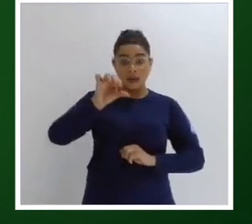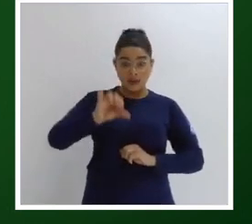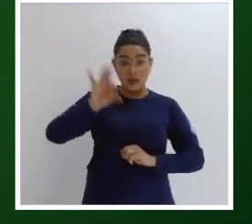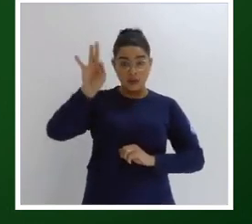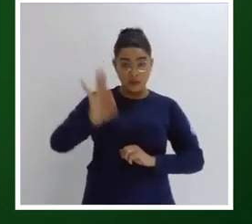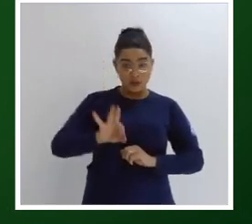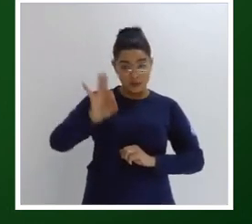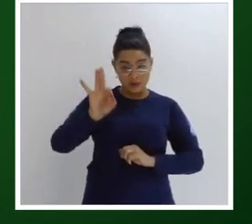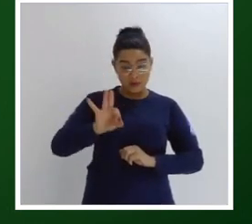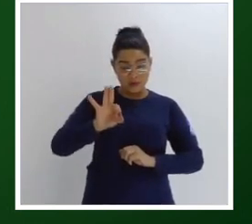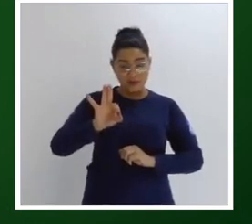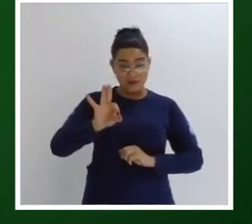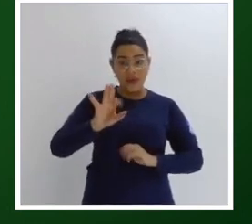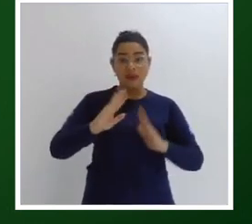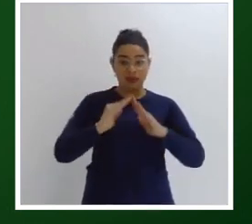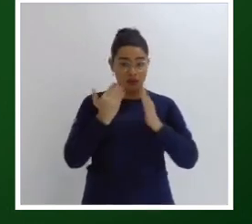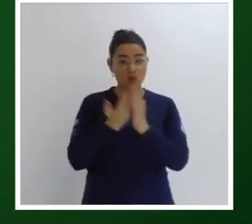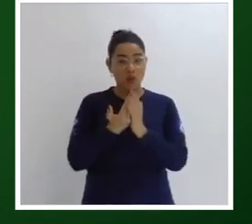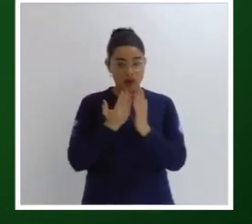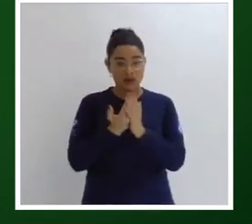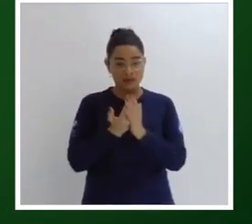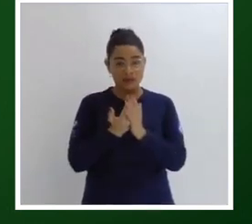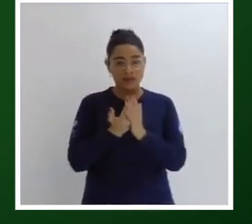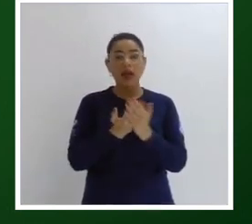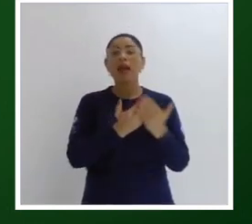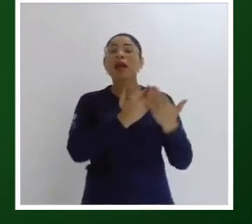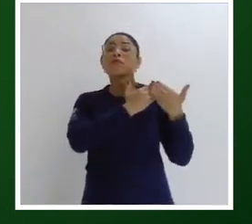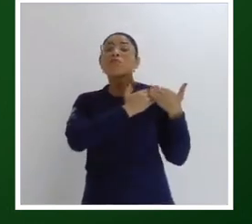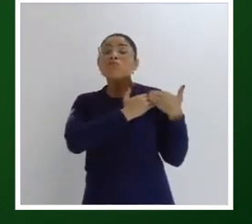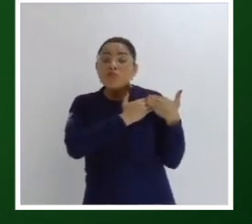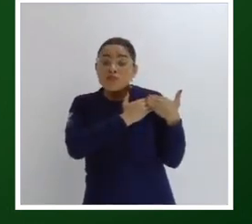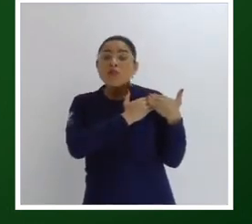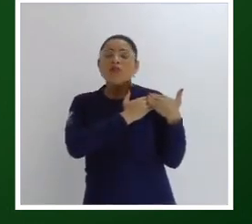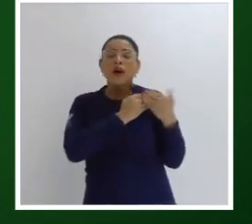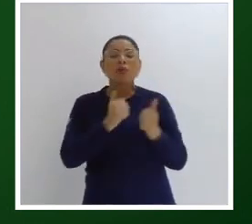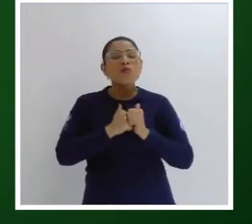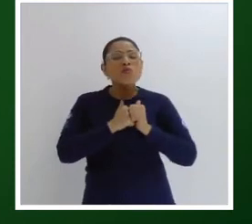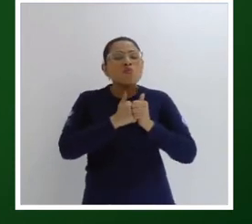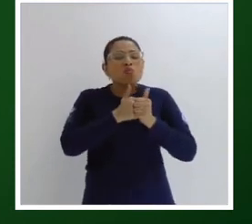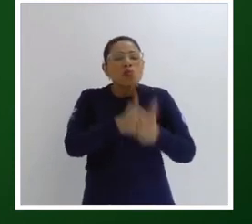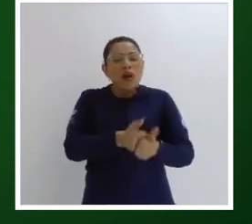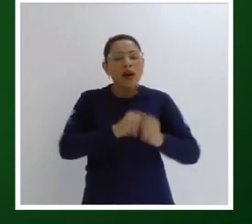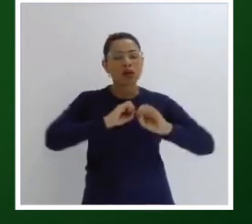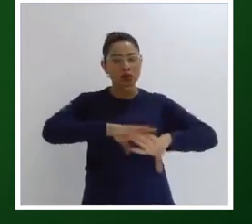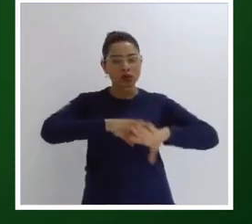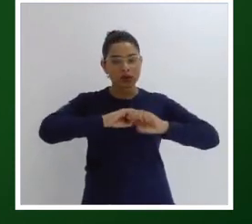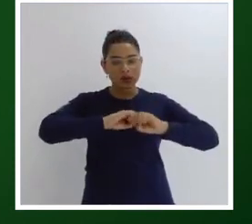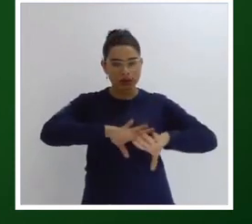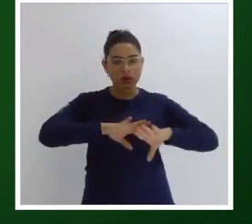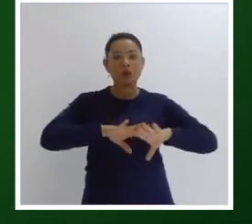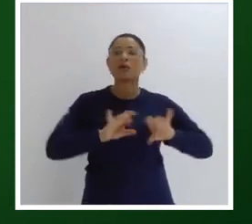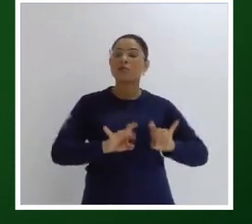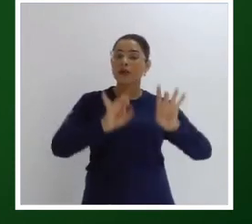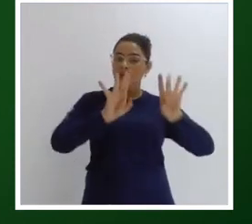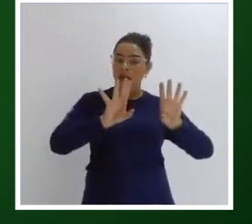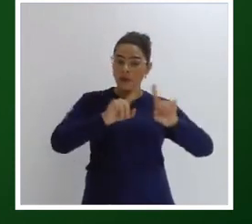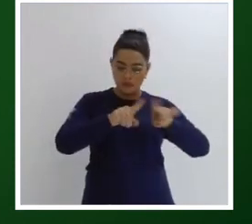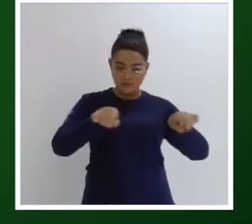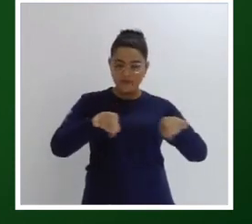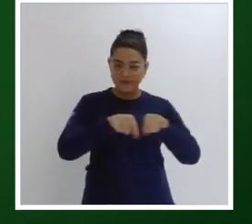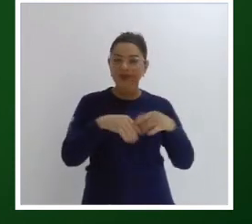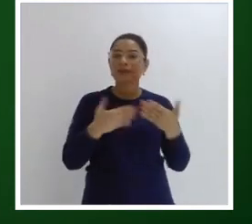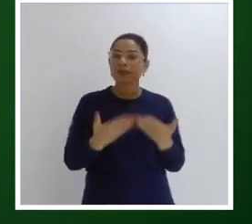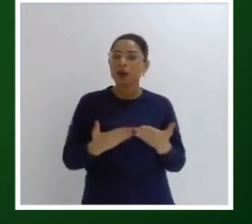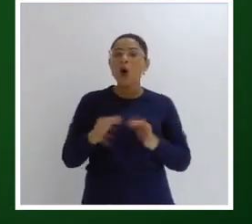59,7% das escolas Quem é responsável pelo acompanhamento da Educação Especial na Unidade Escolar são os